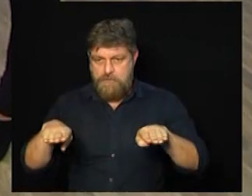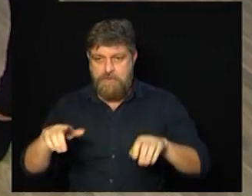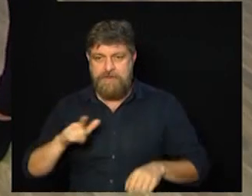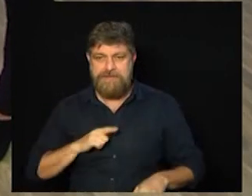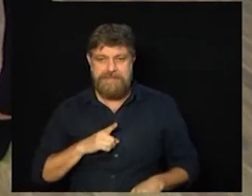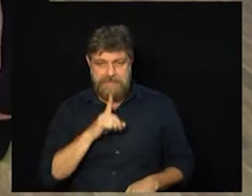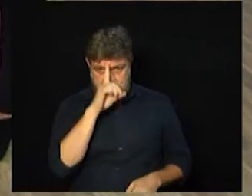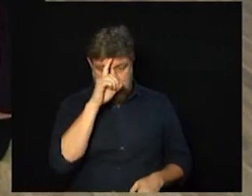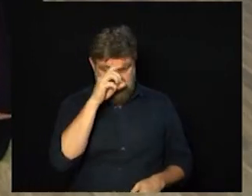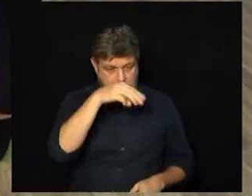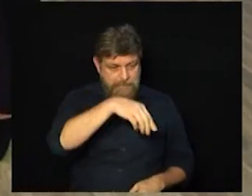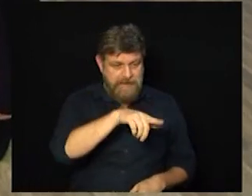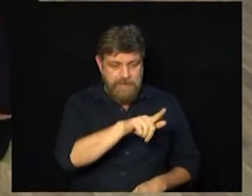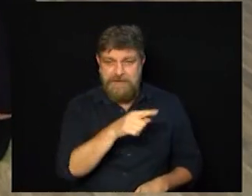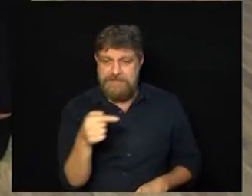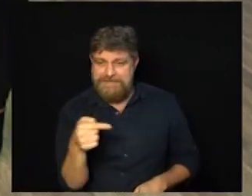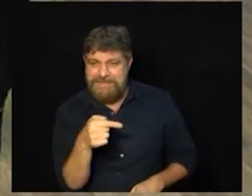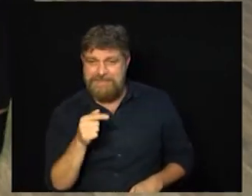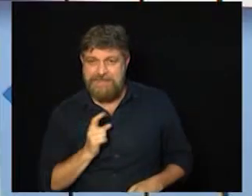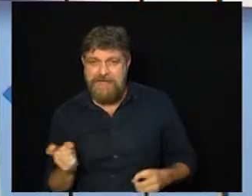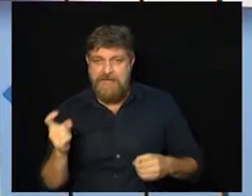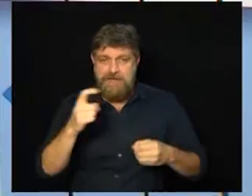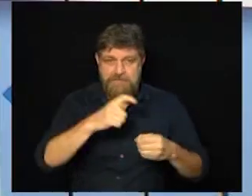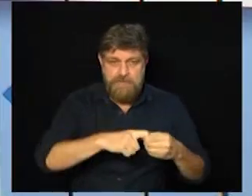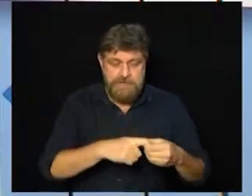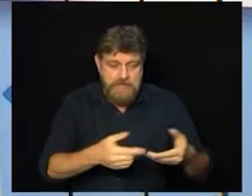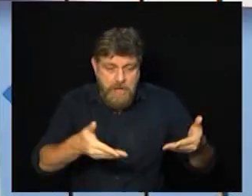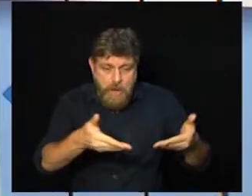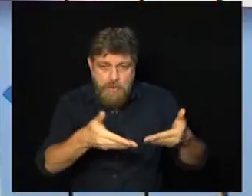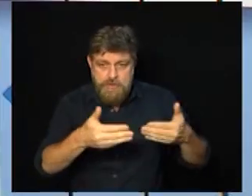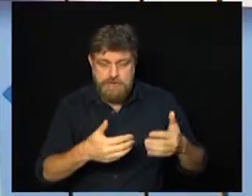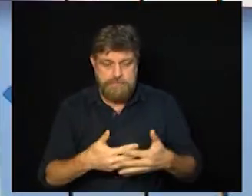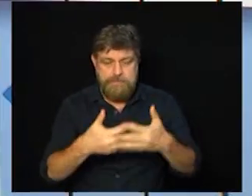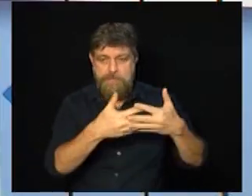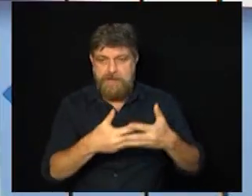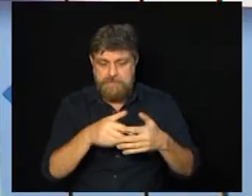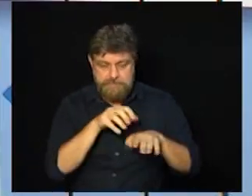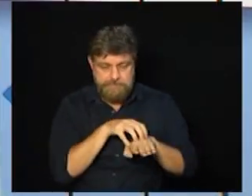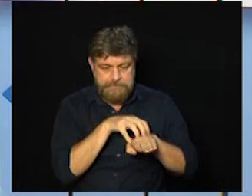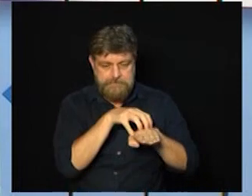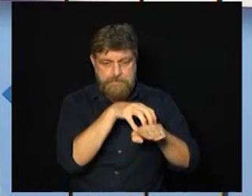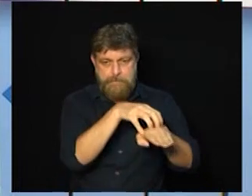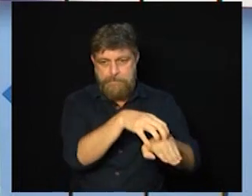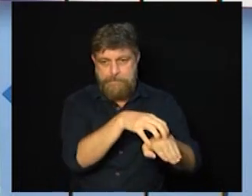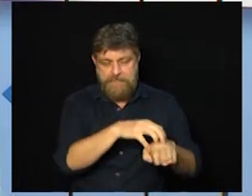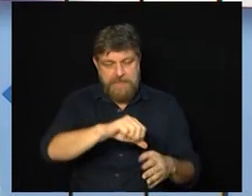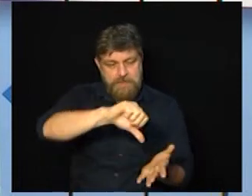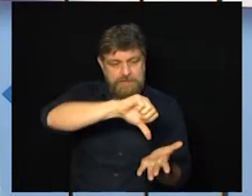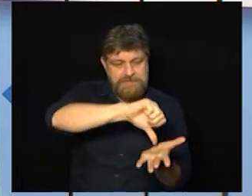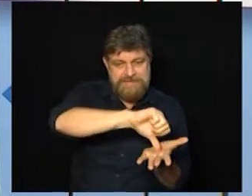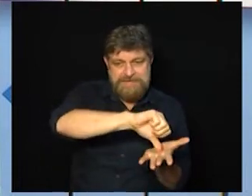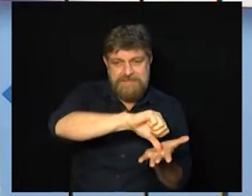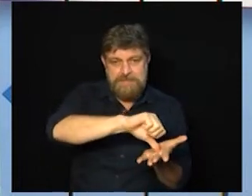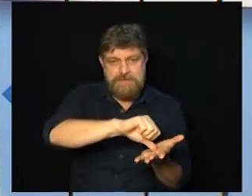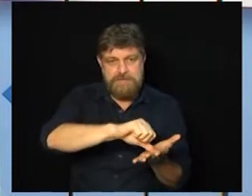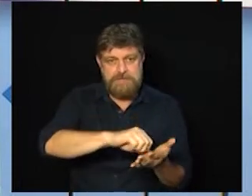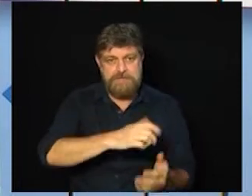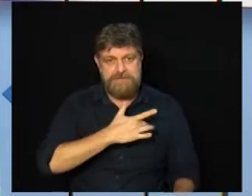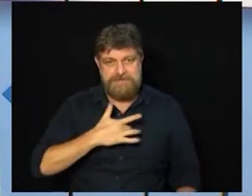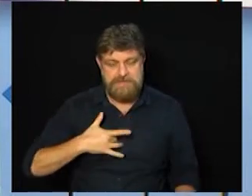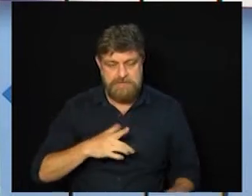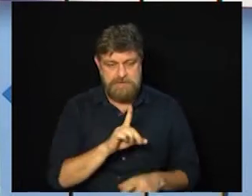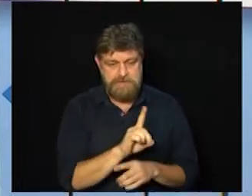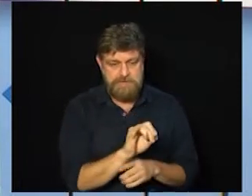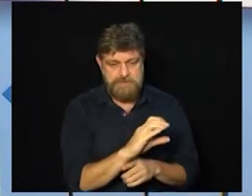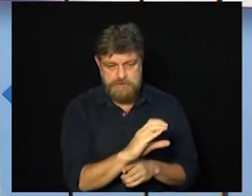questão do Mário Gatti que a carreta tá voltando hoje e já ia lá para o centro de saúde no